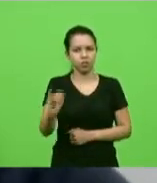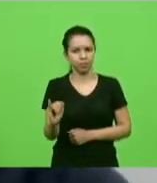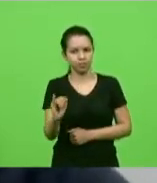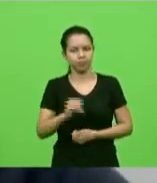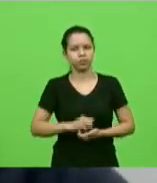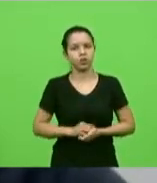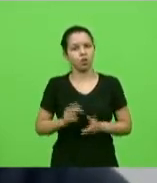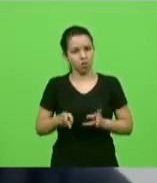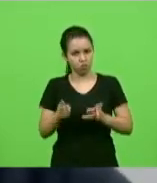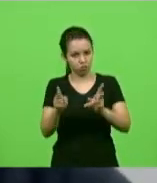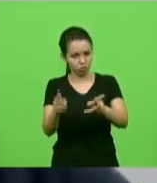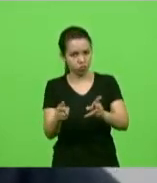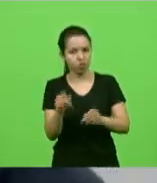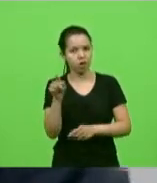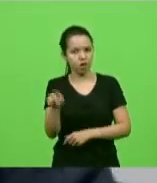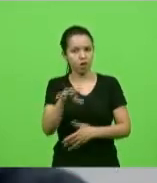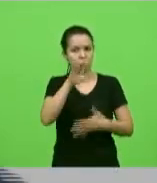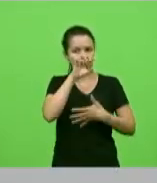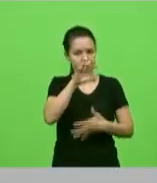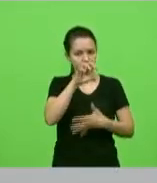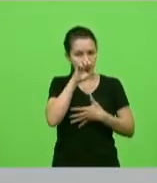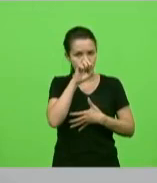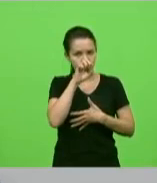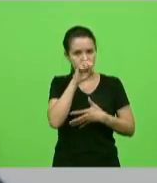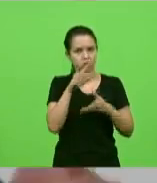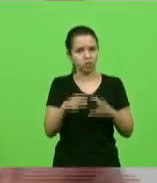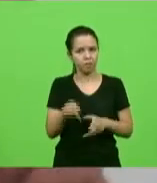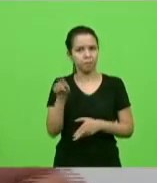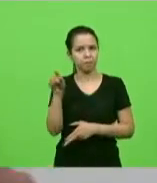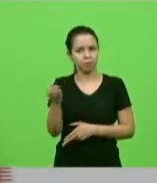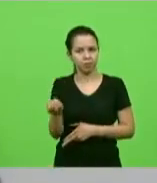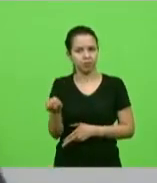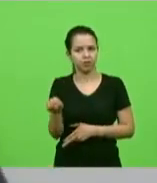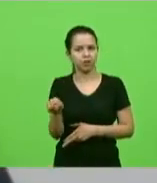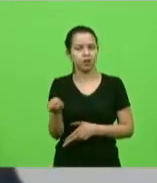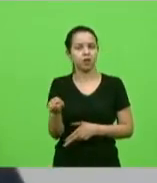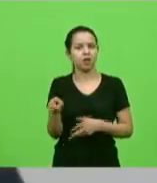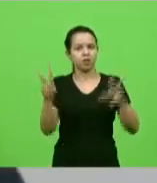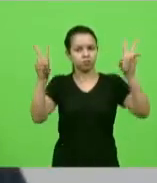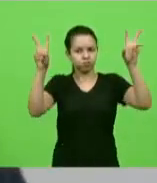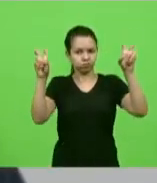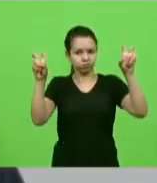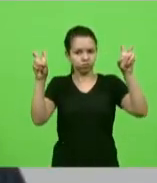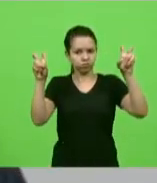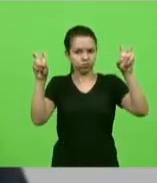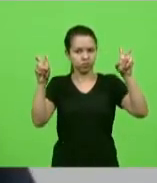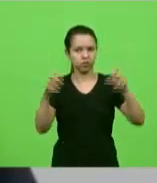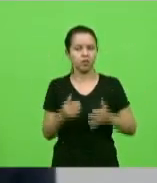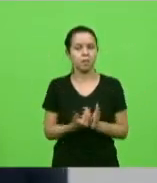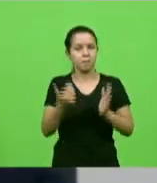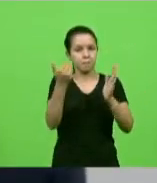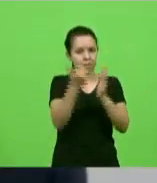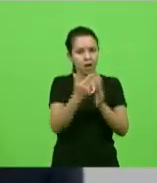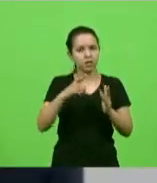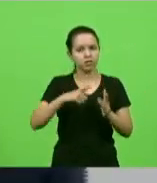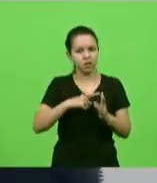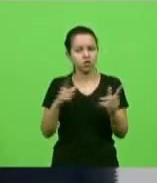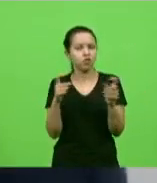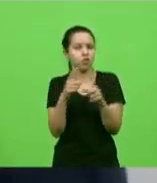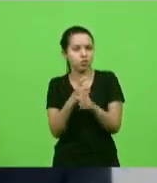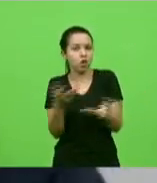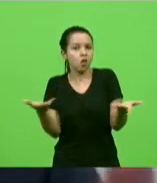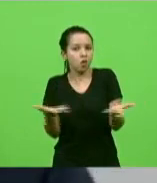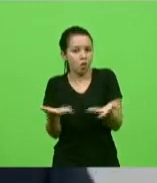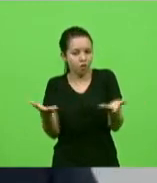continuação, distende que os respiradores como aqueles que, agora eu abro aspas, o que mais temos dificuldade hoje